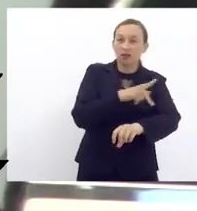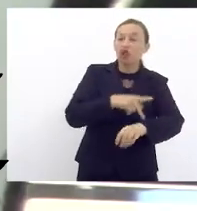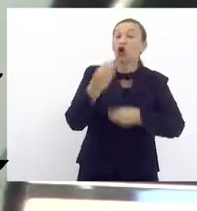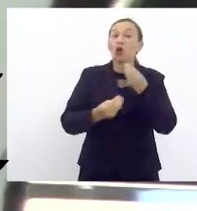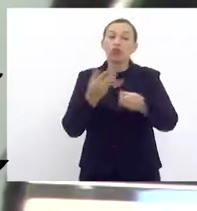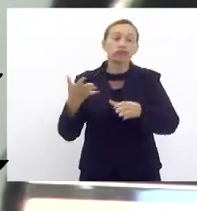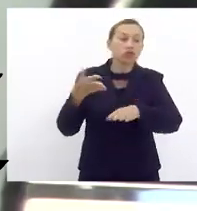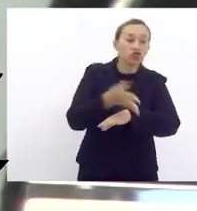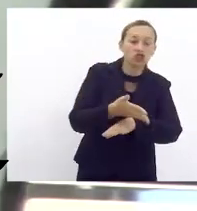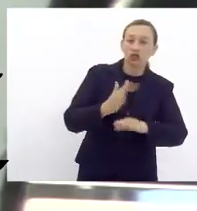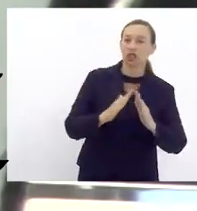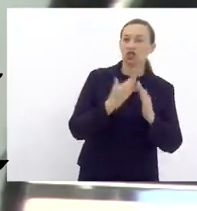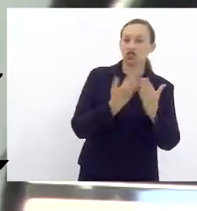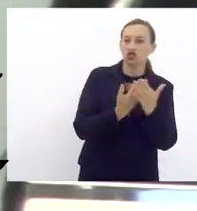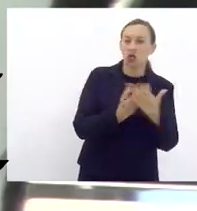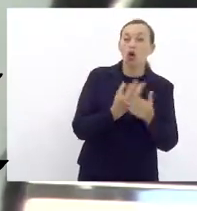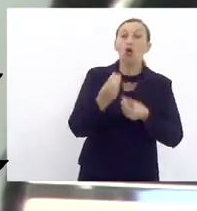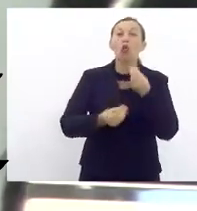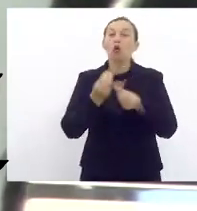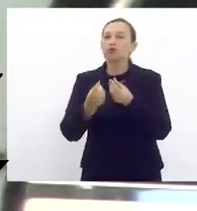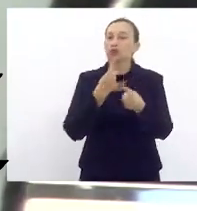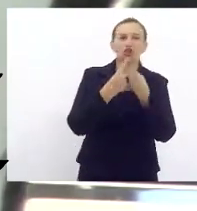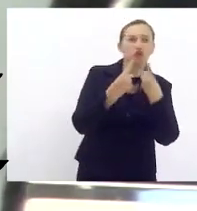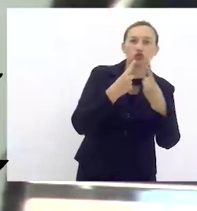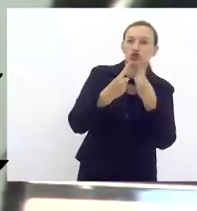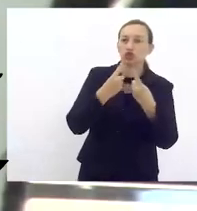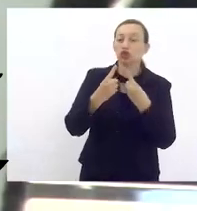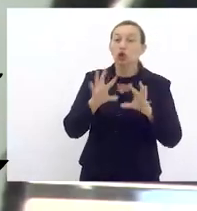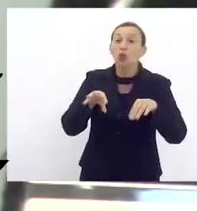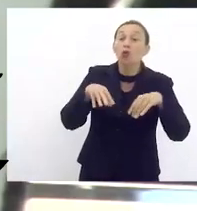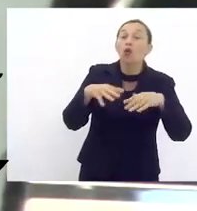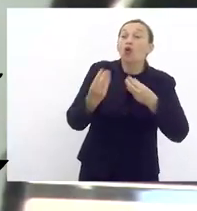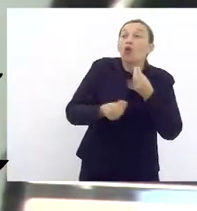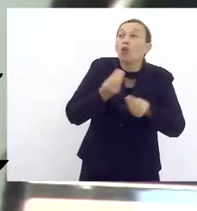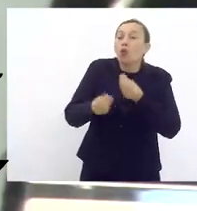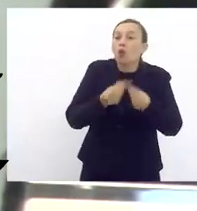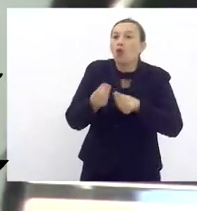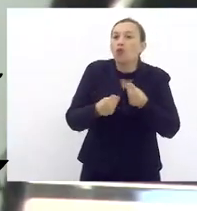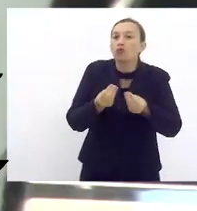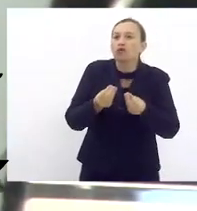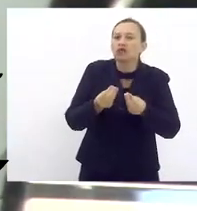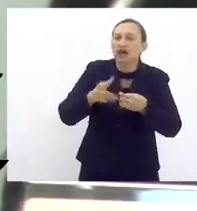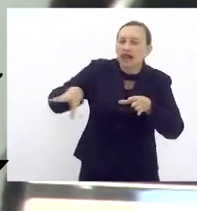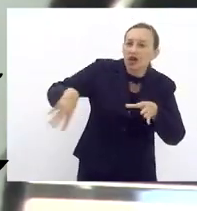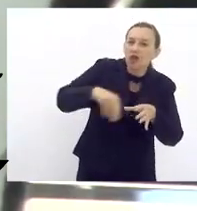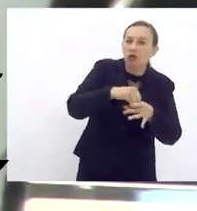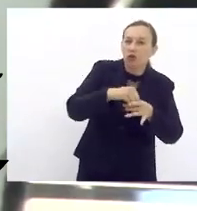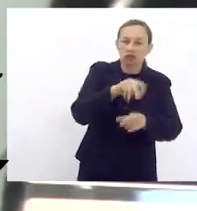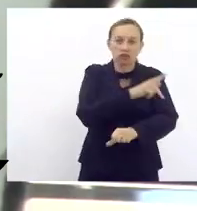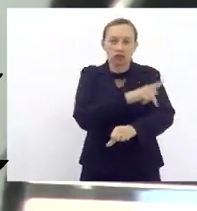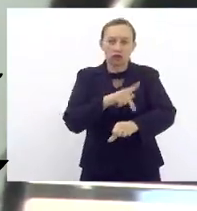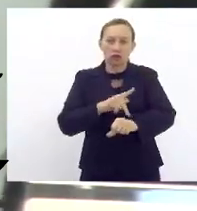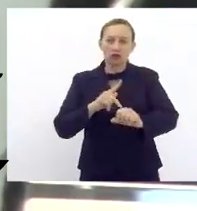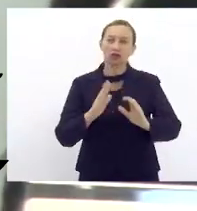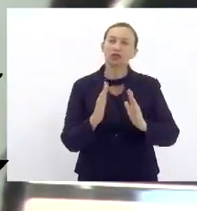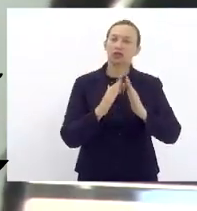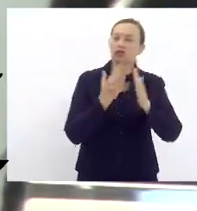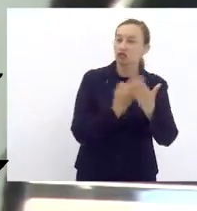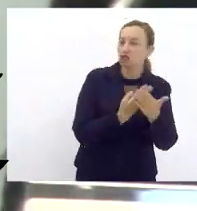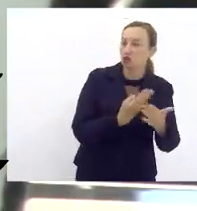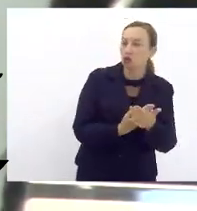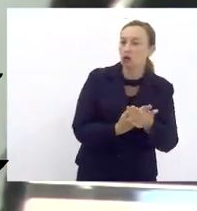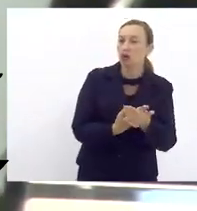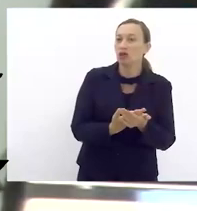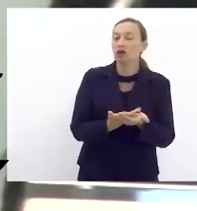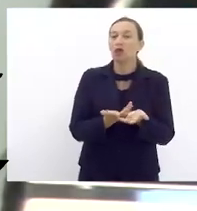nas escolas como é que ela tá fazendo debate como é que ela tá fazendo a incidência pedagógica dentro das unidades escolares uma legislação